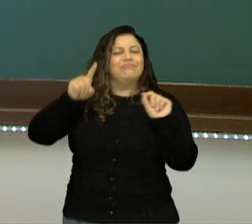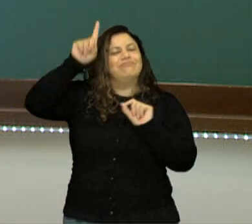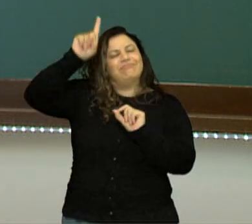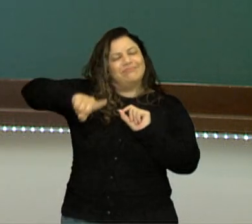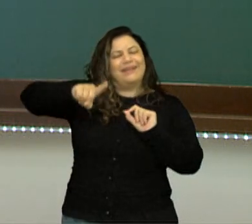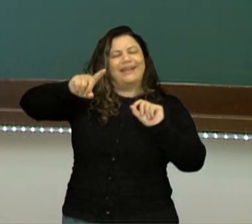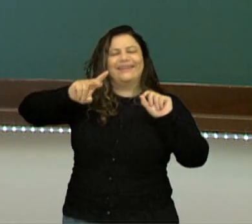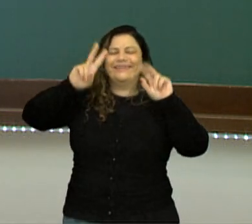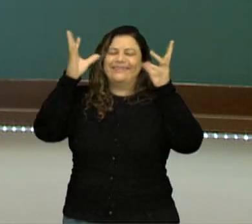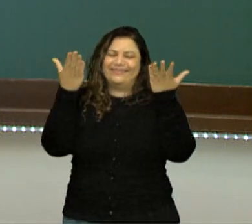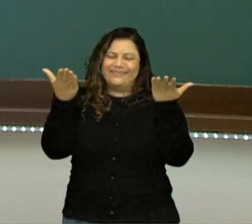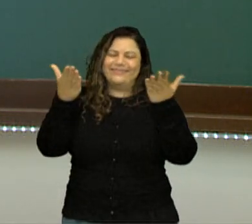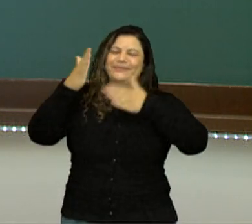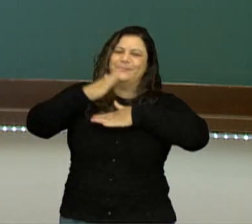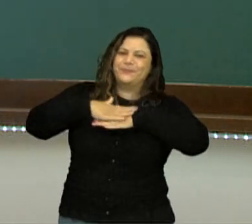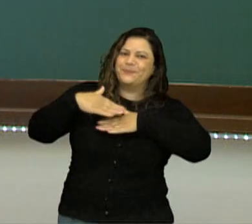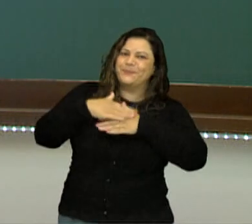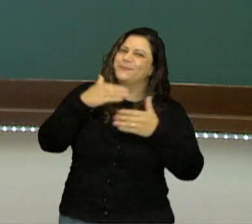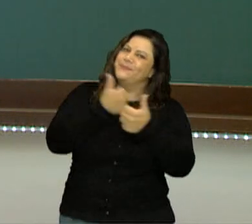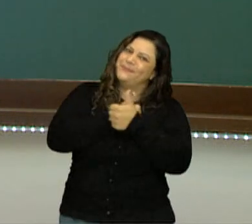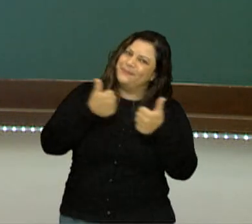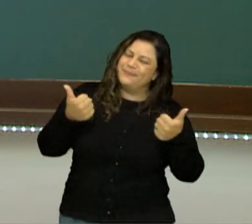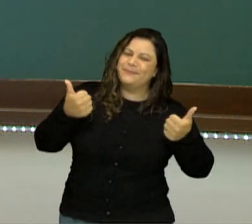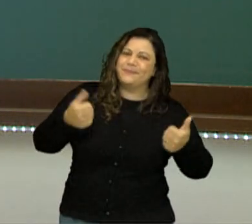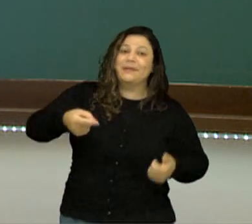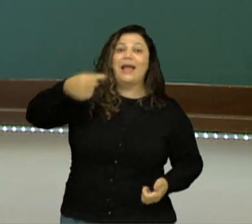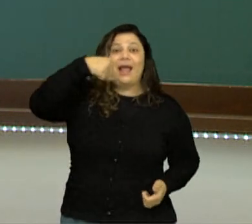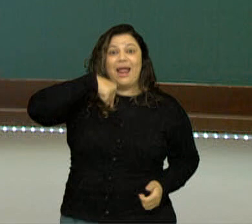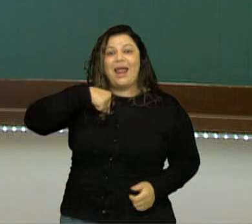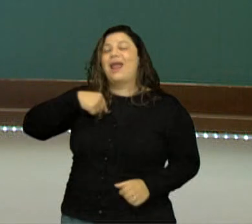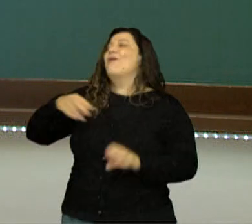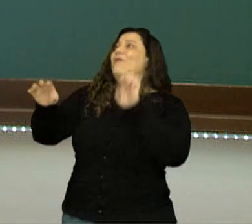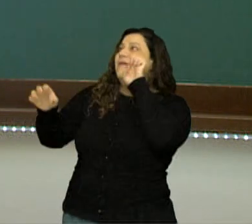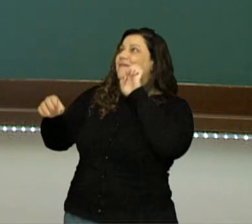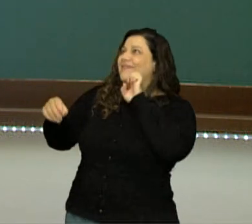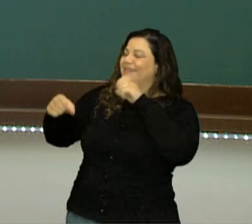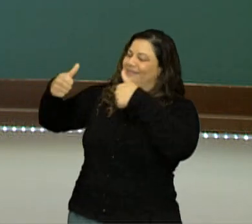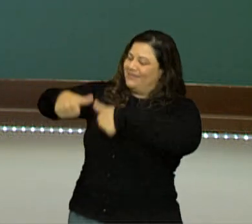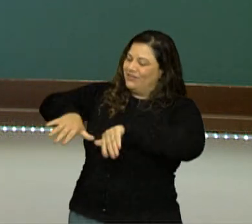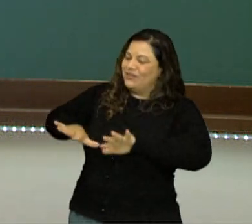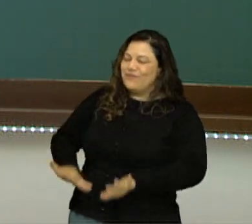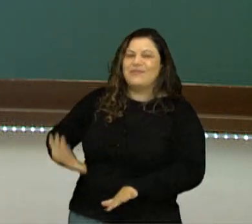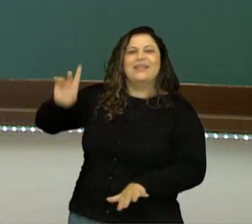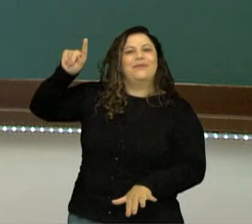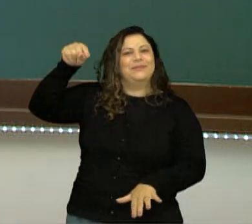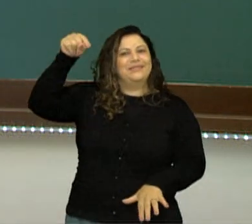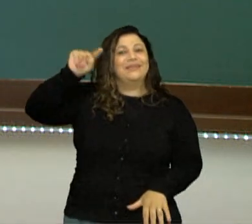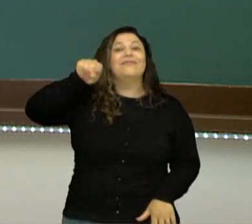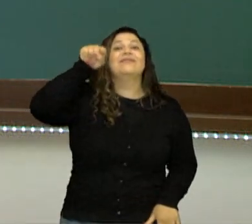aí, meu querido, é isso aí, minha querida. Eu e a Elisângela ficamos aqui,